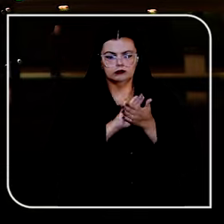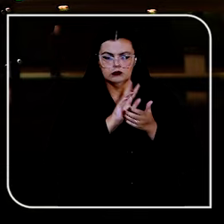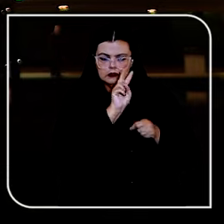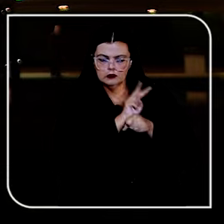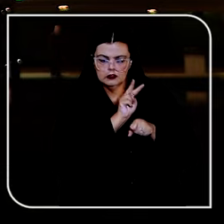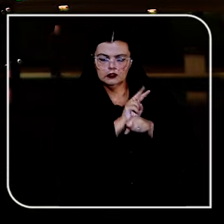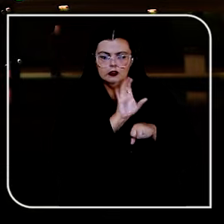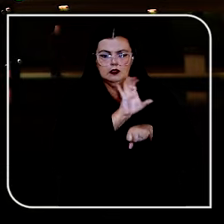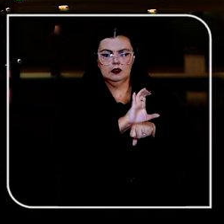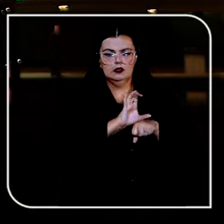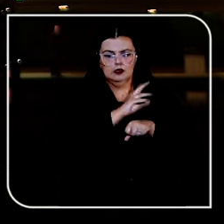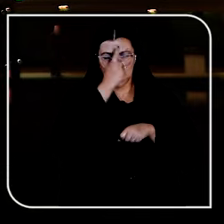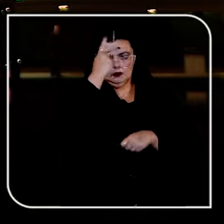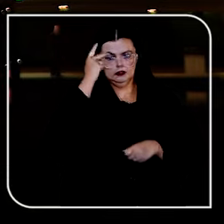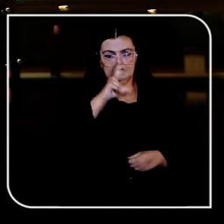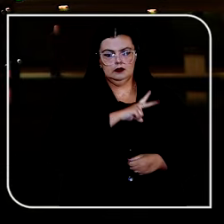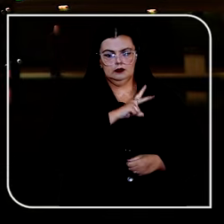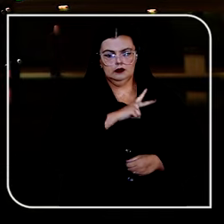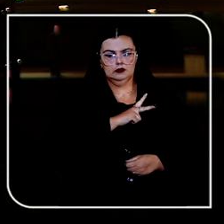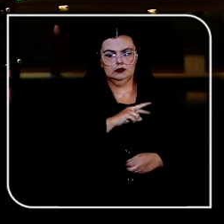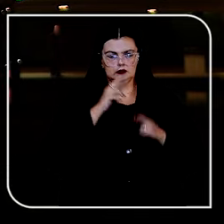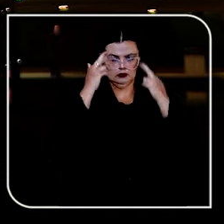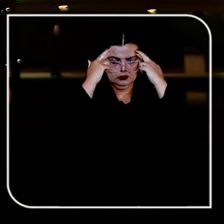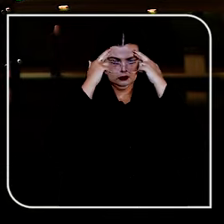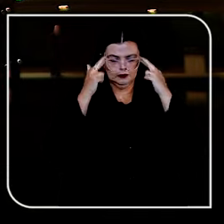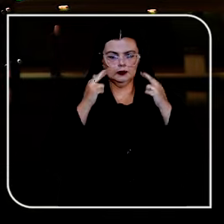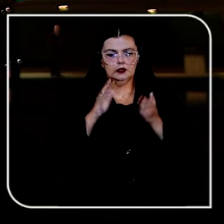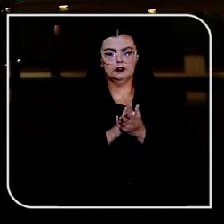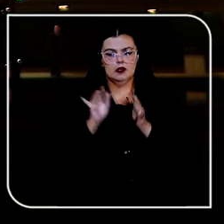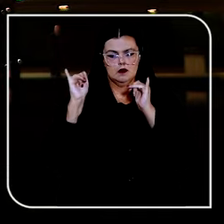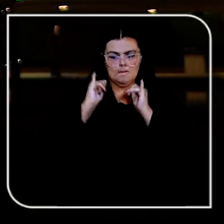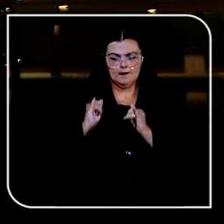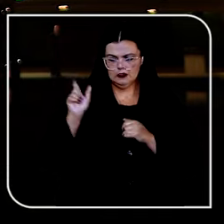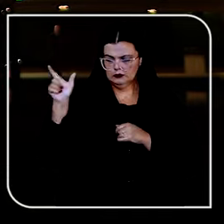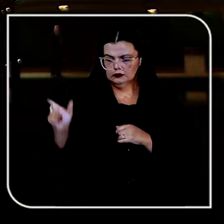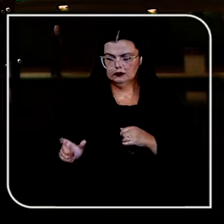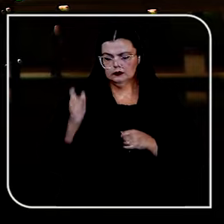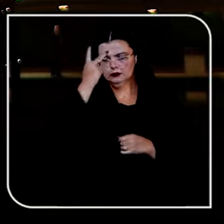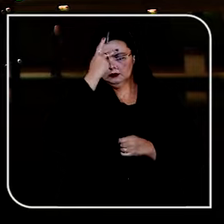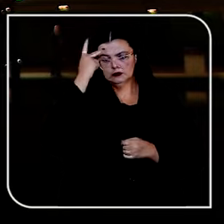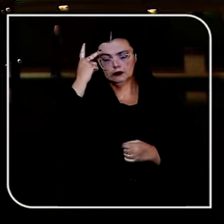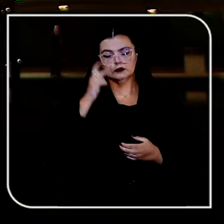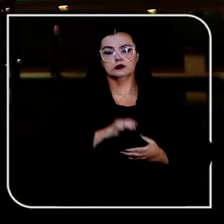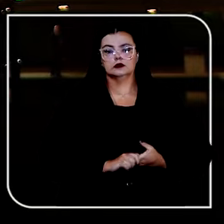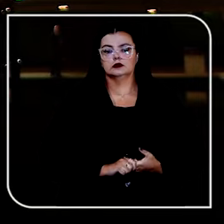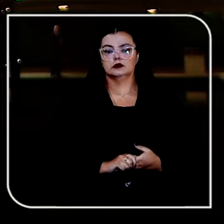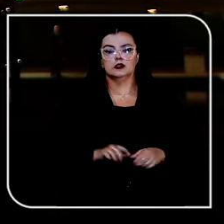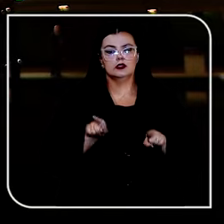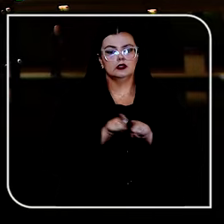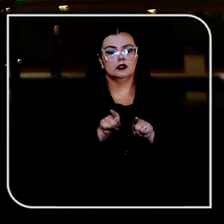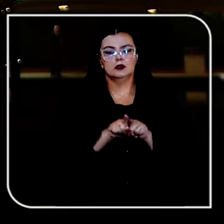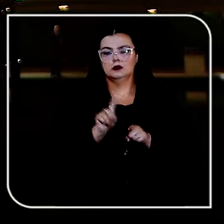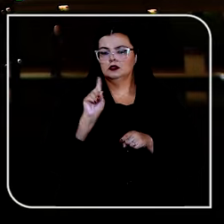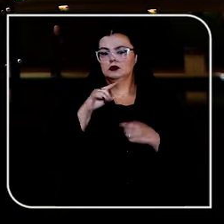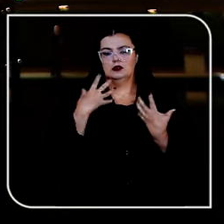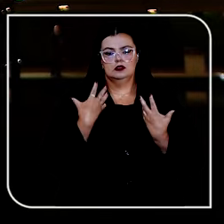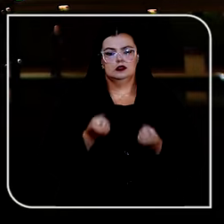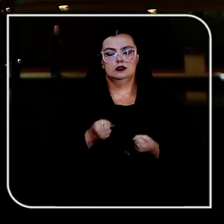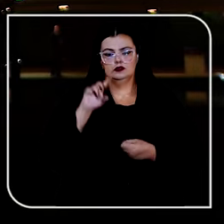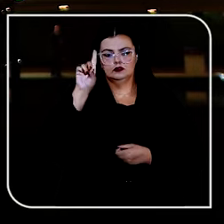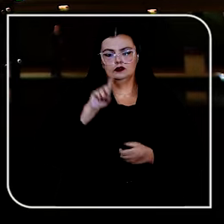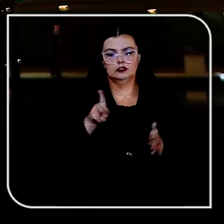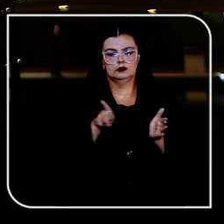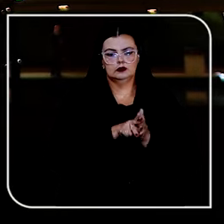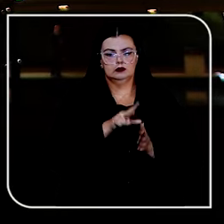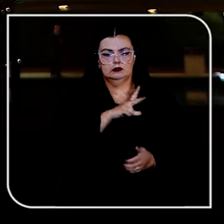proteção constitucional à Vida Privada a honra e a imagem das pessoas além de não ter considerado os